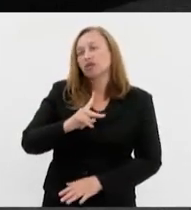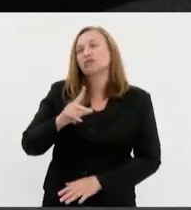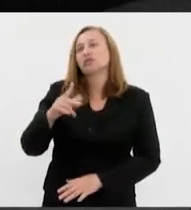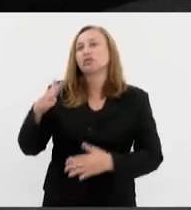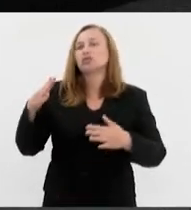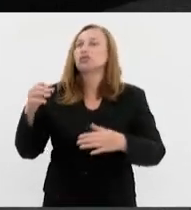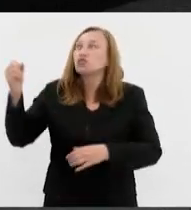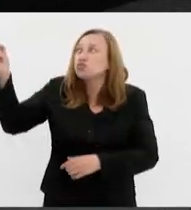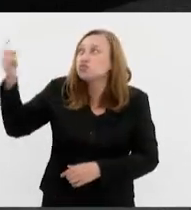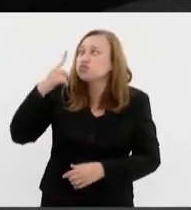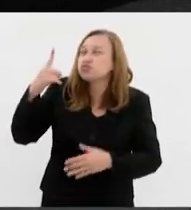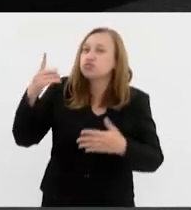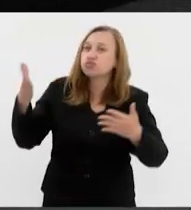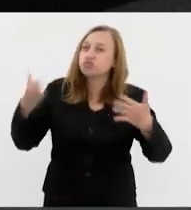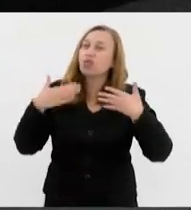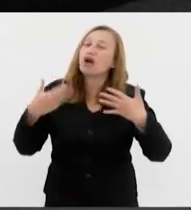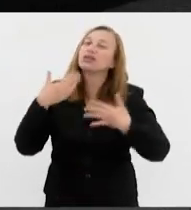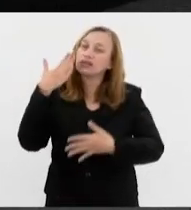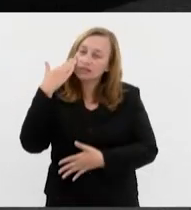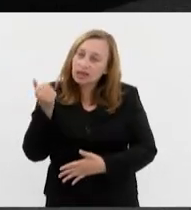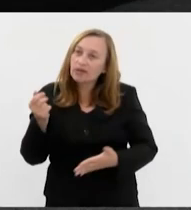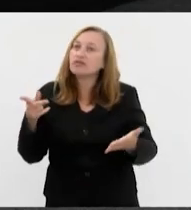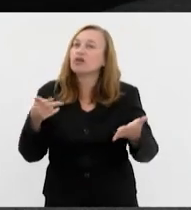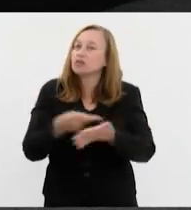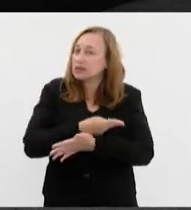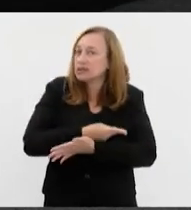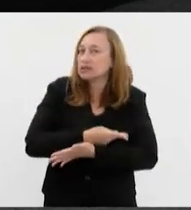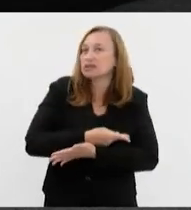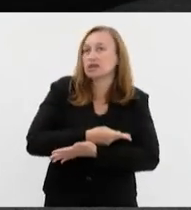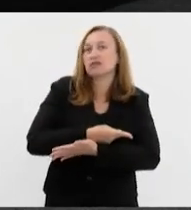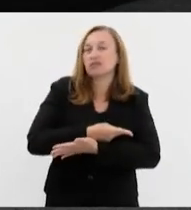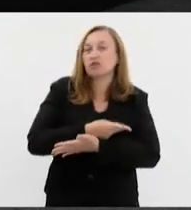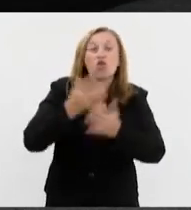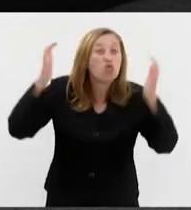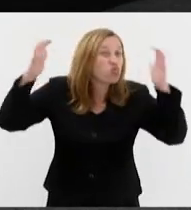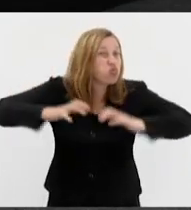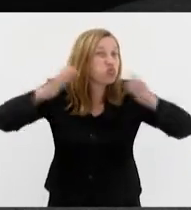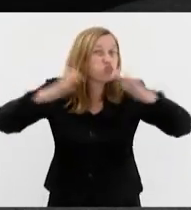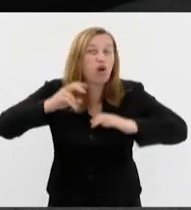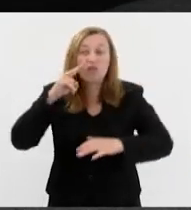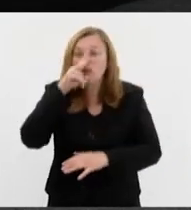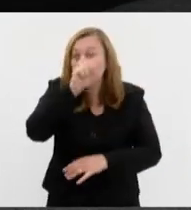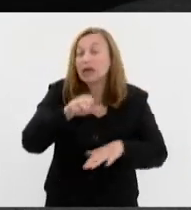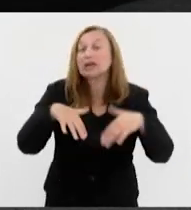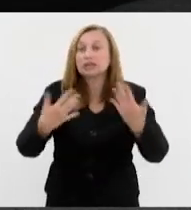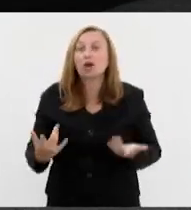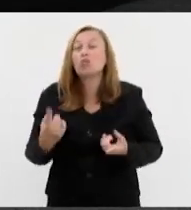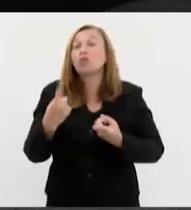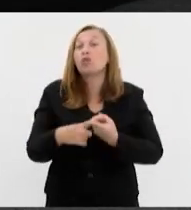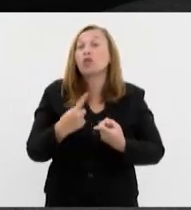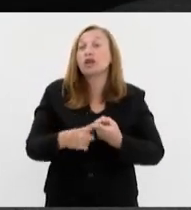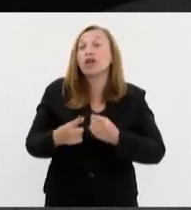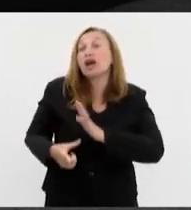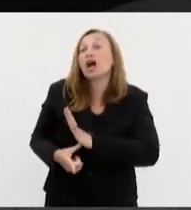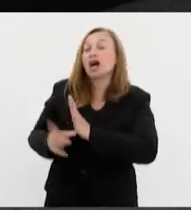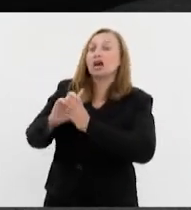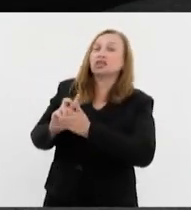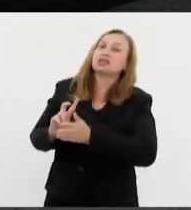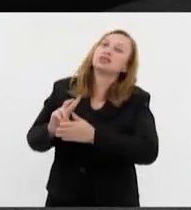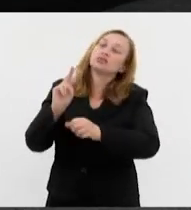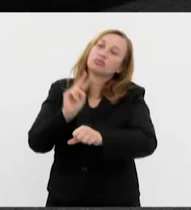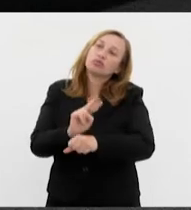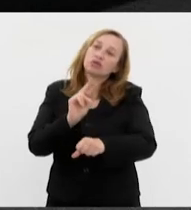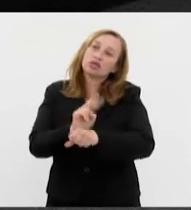acontecer uma quantidade de água absurda. Então, por que não tivemos um trabalho de prevenção que